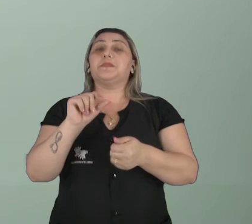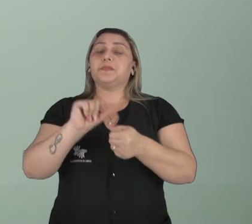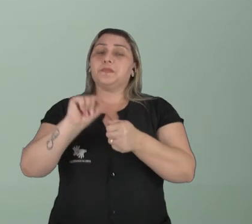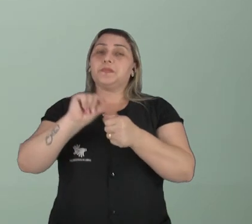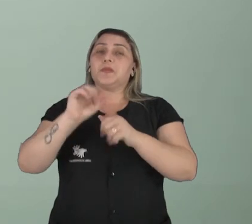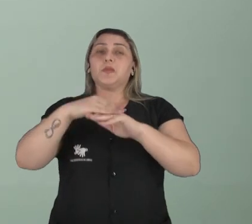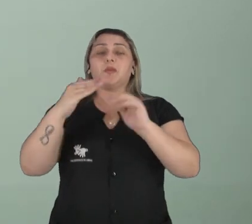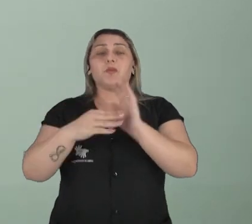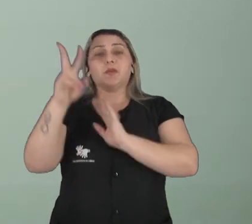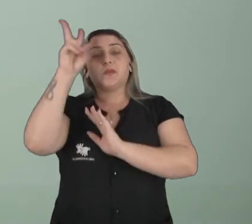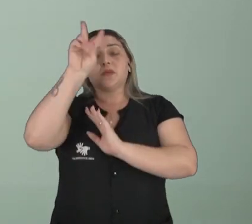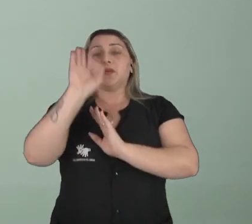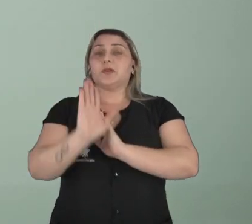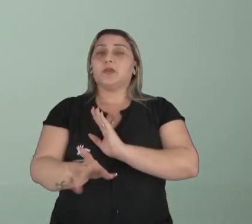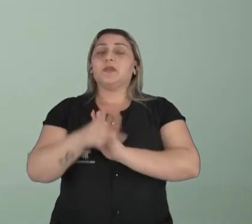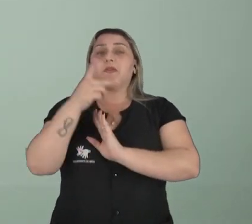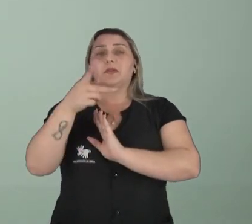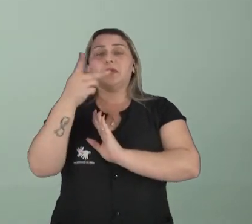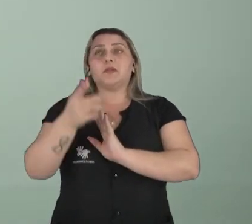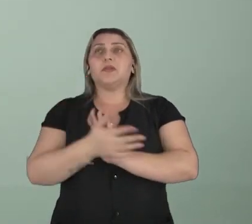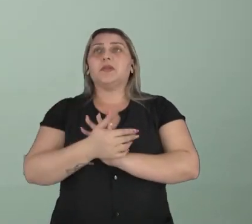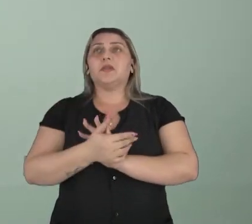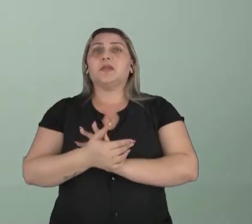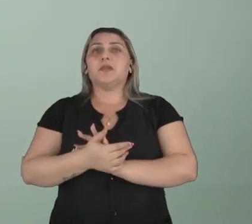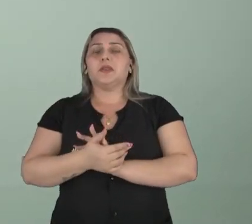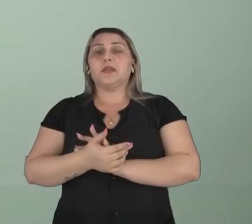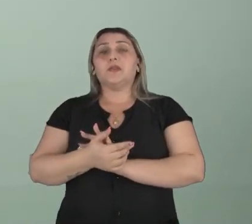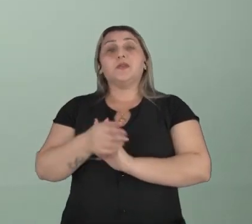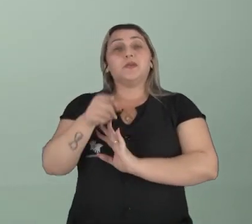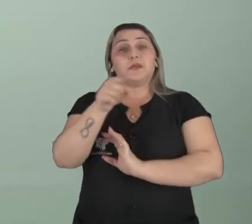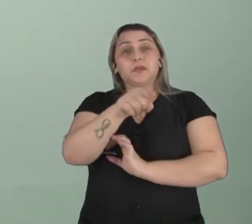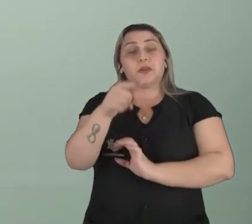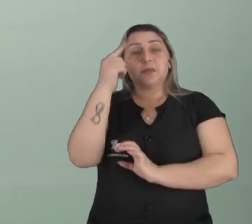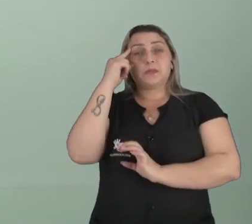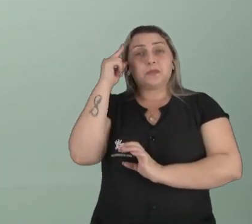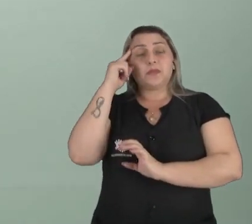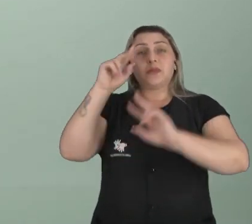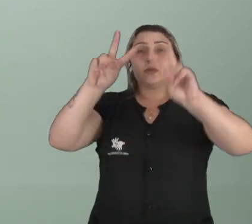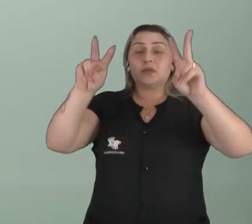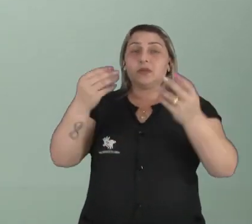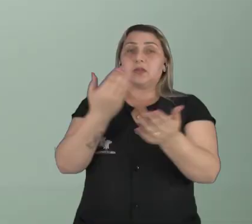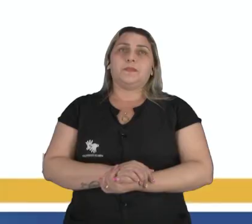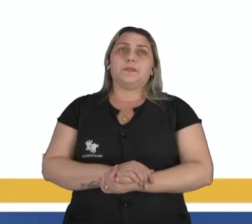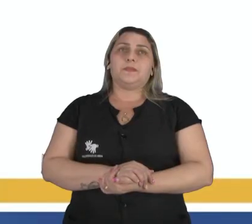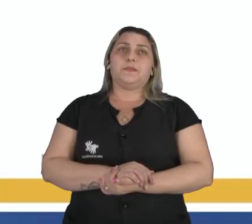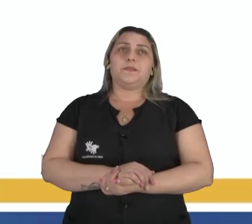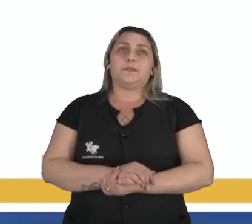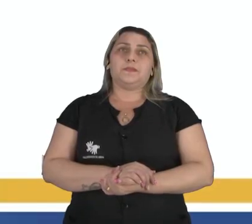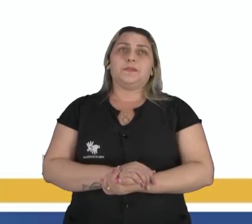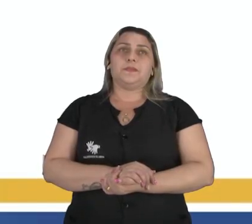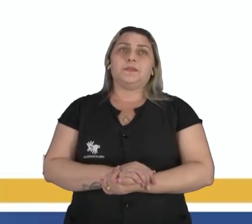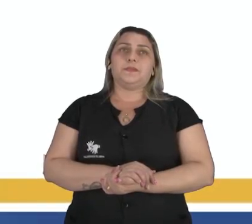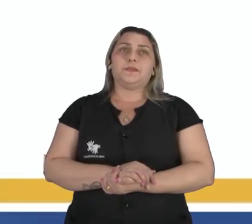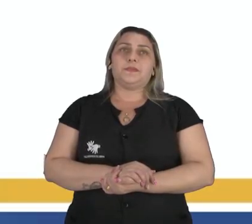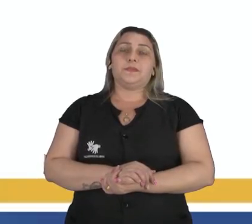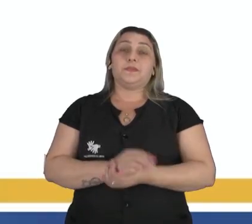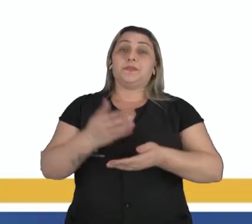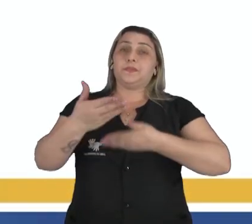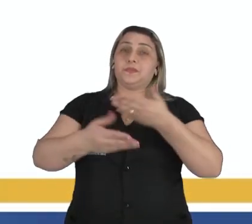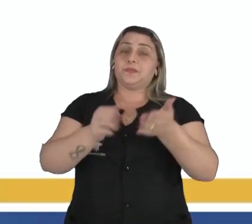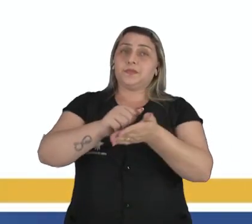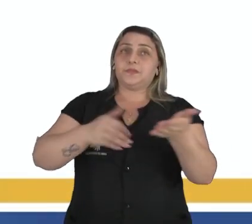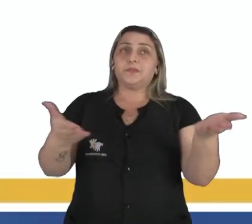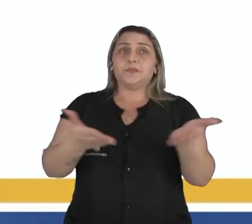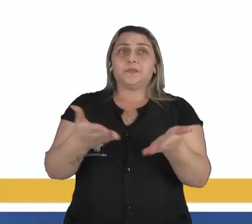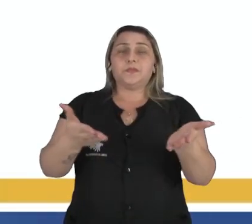construção de toda uma história como a gente já falou então a ideia que vocês reflitam sobre esse assunto da aula de hoje o nosso dinâmica e